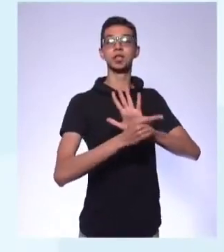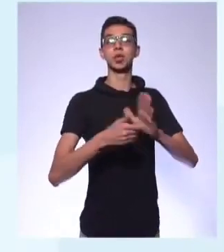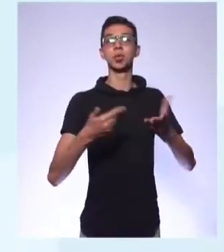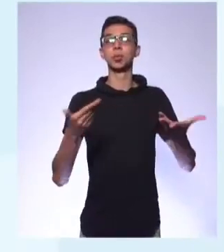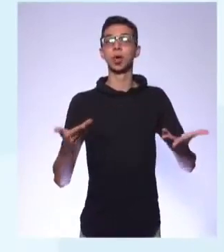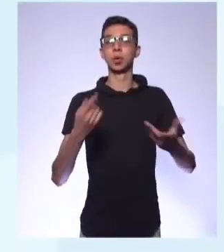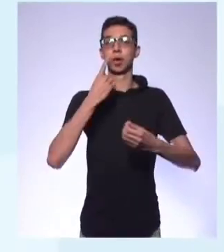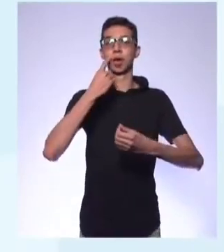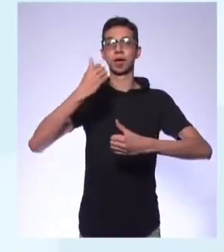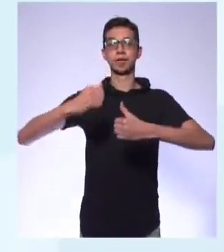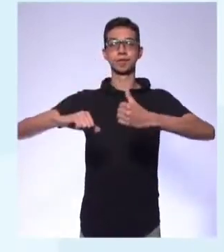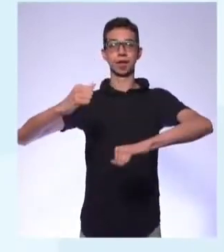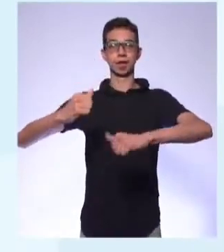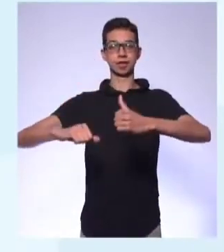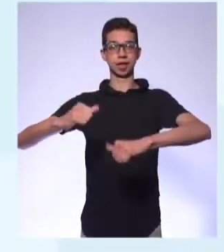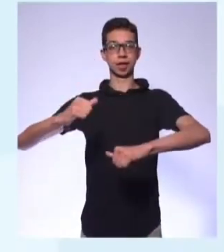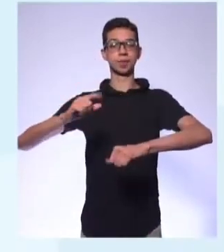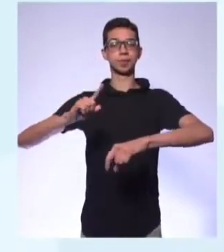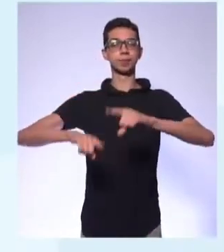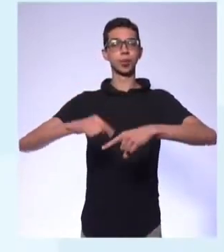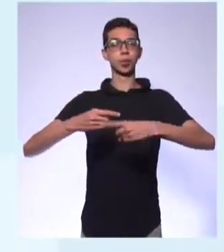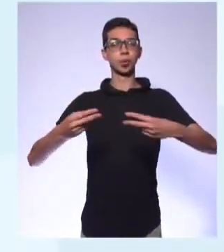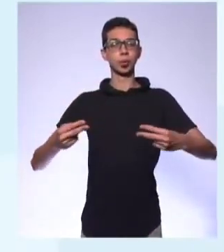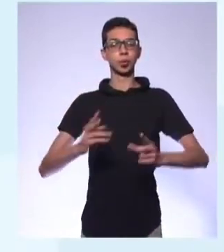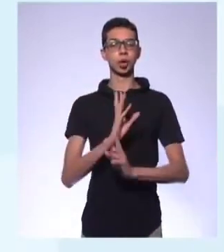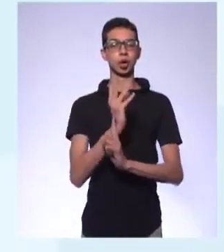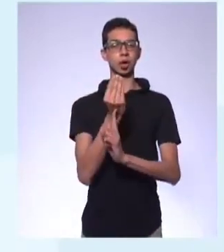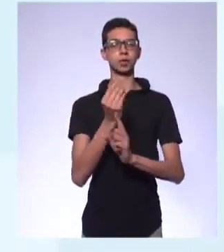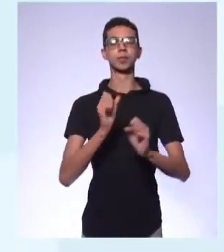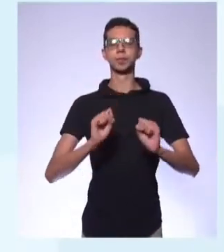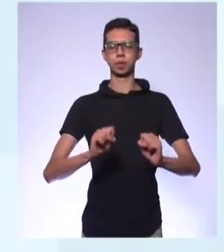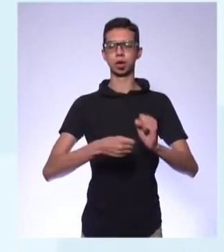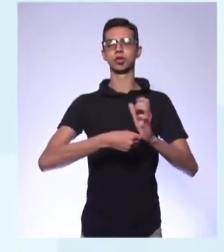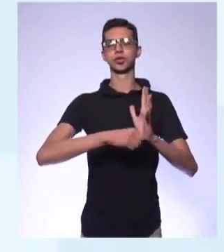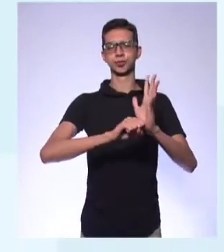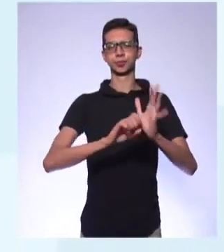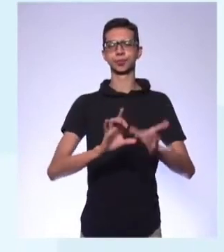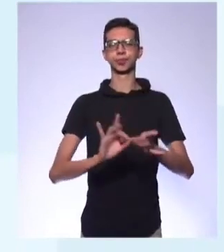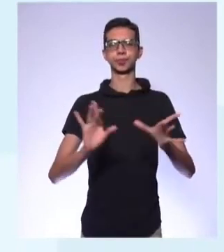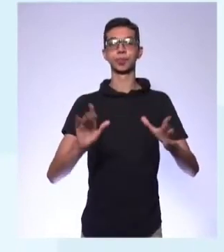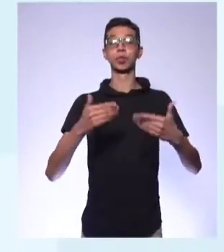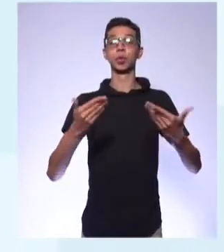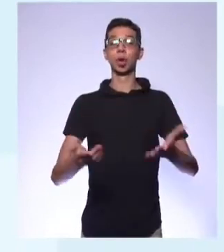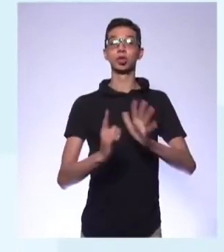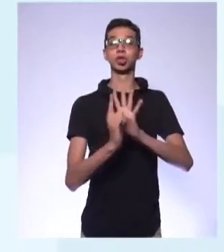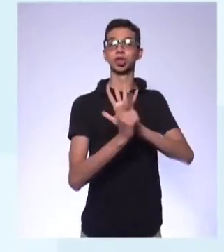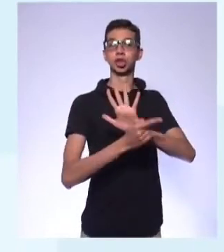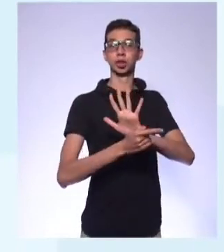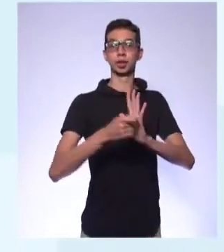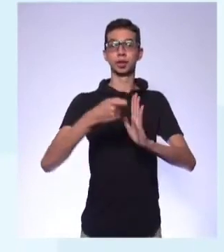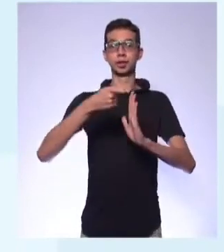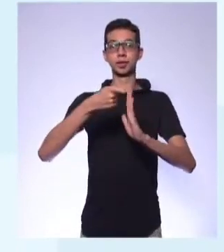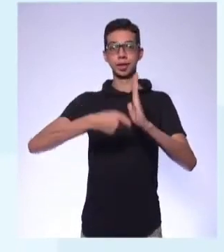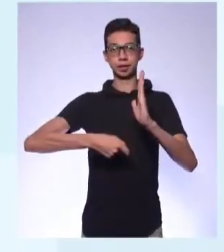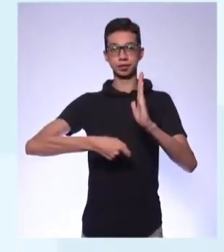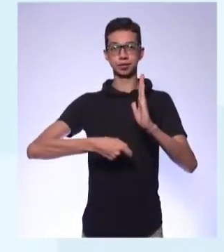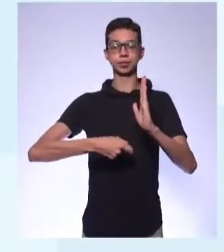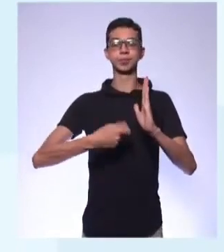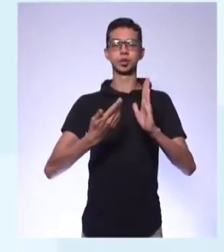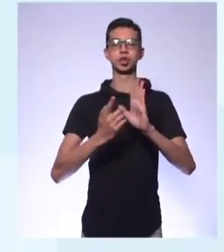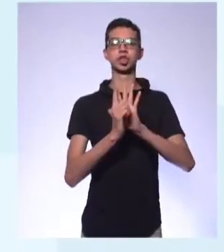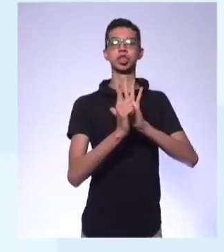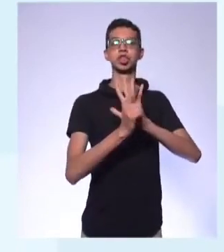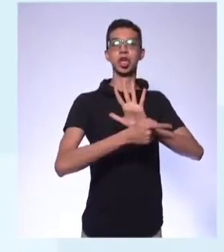avaliar um produto artístico? Pode deixar já o chat aberto. Okay. Qual o gênero textual? Então, o gênero textual é um